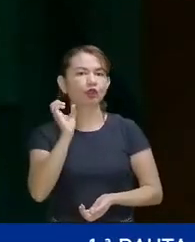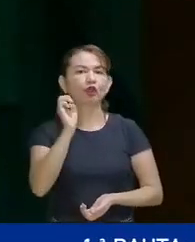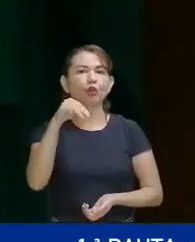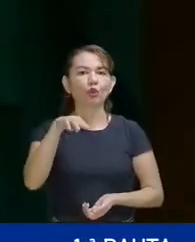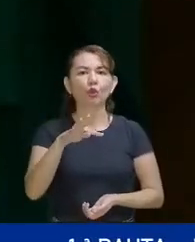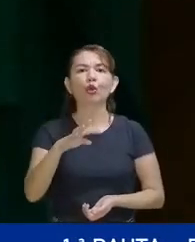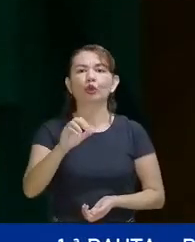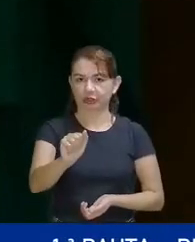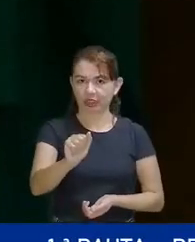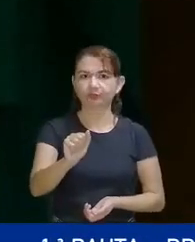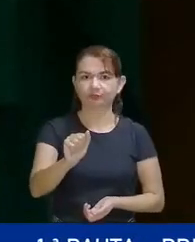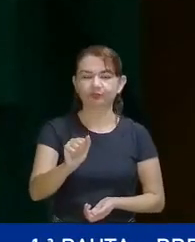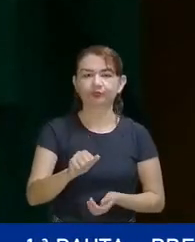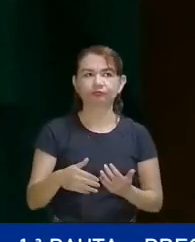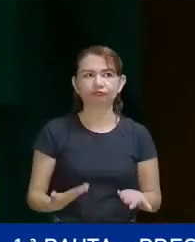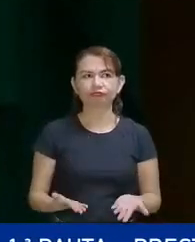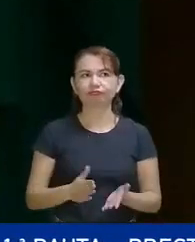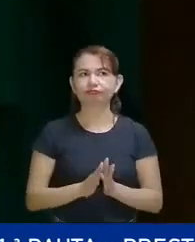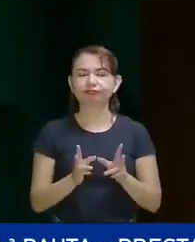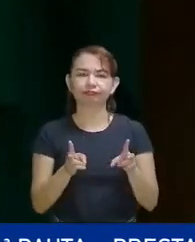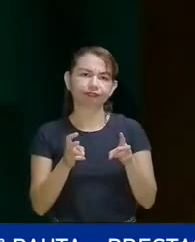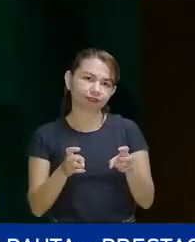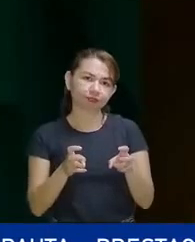Ocó não observou